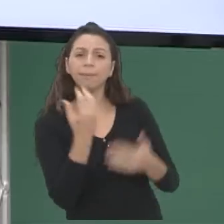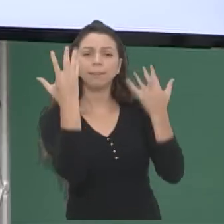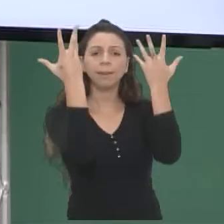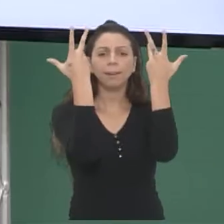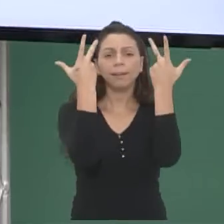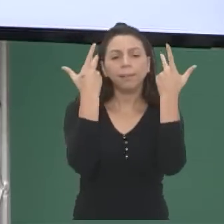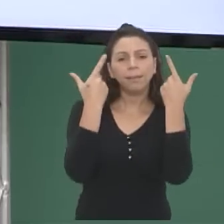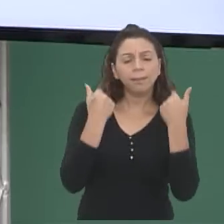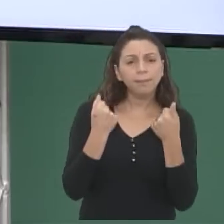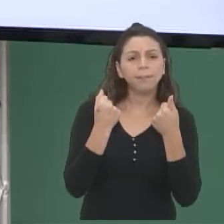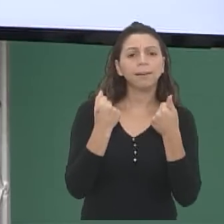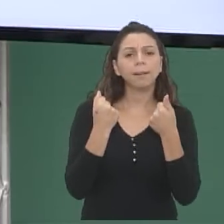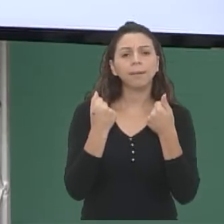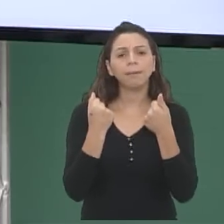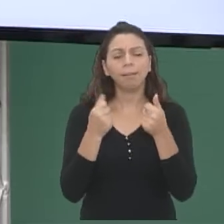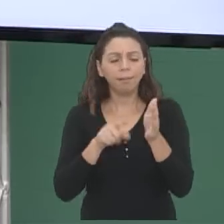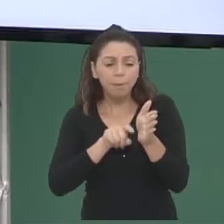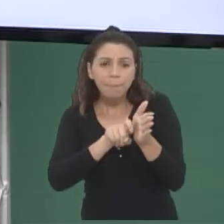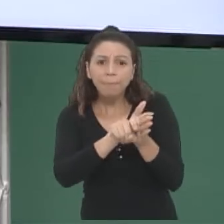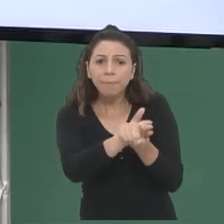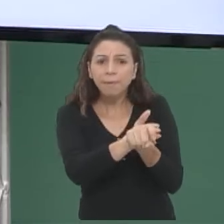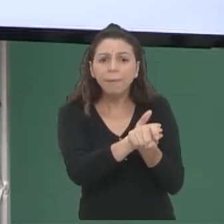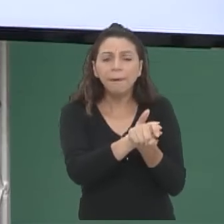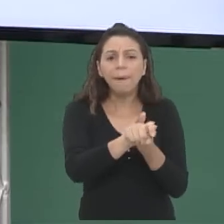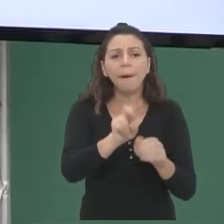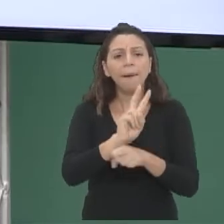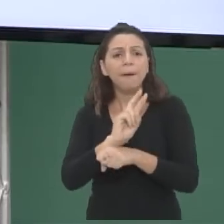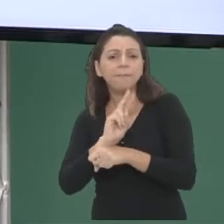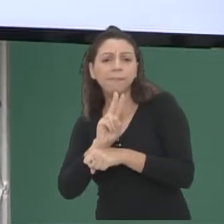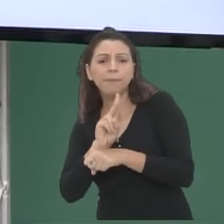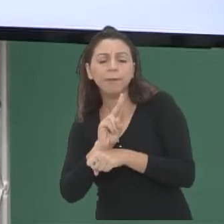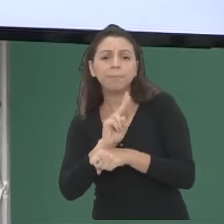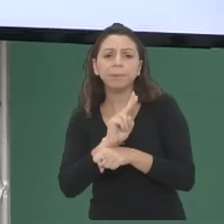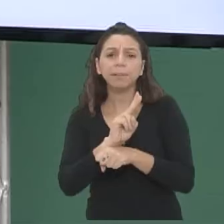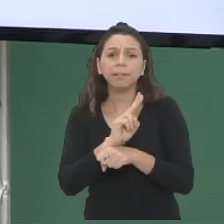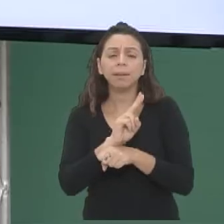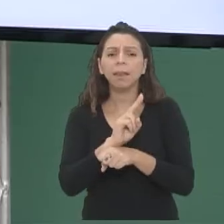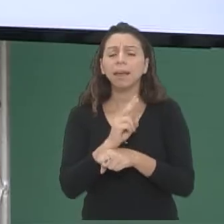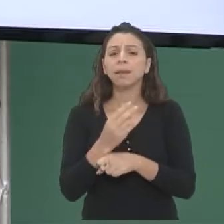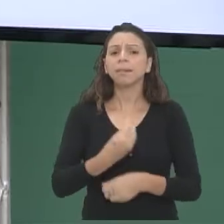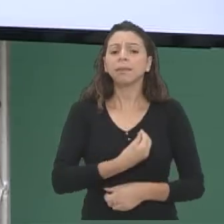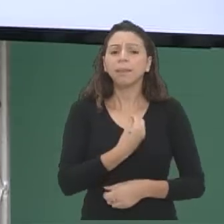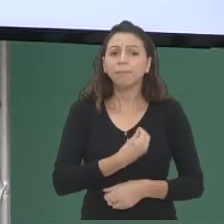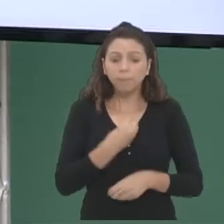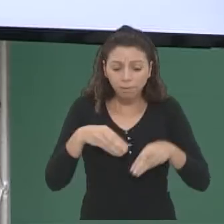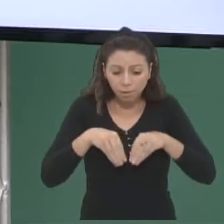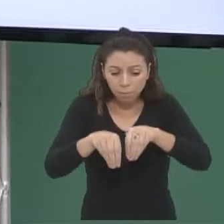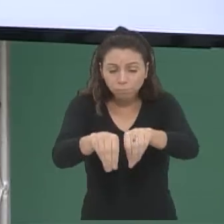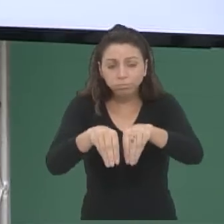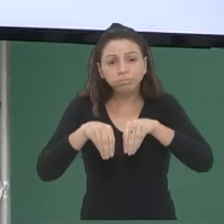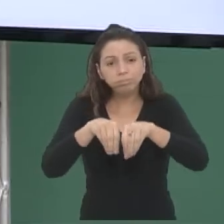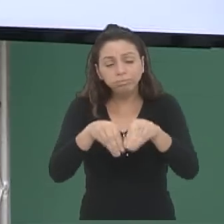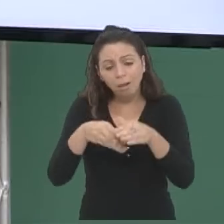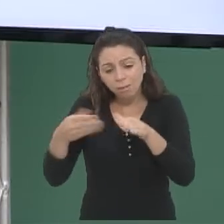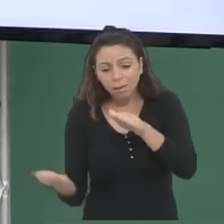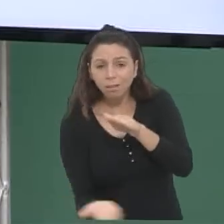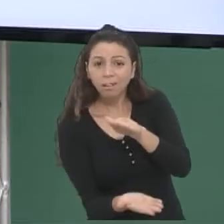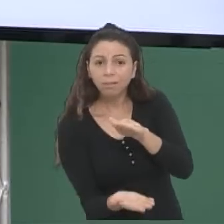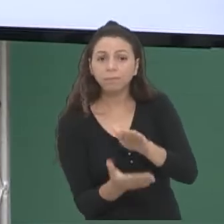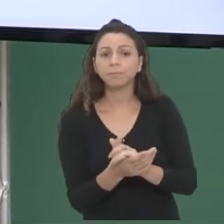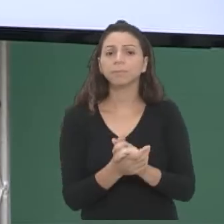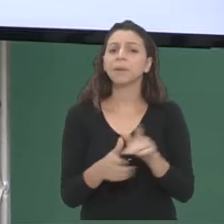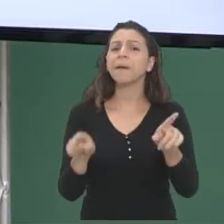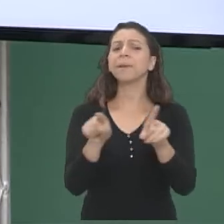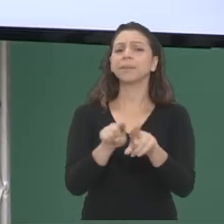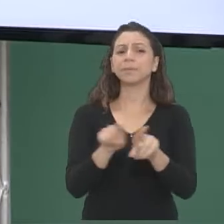os insetos, a minhoca, a formiga, o tatu-bolinha que vive lá no solo, debaixo do solo. Mas fora isso, nós